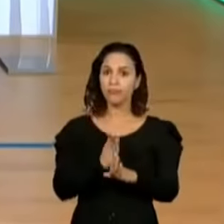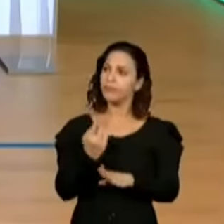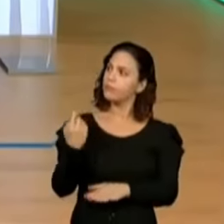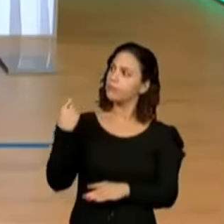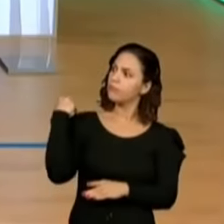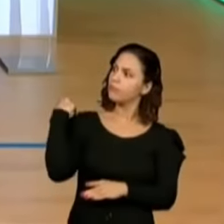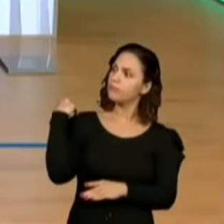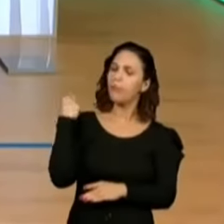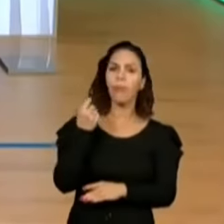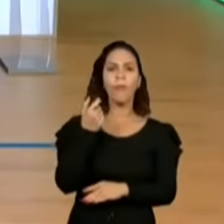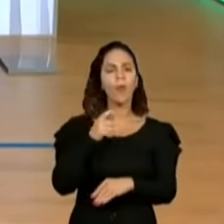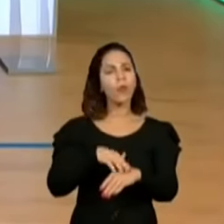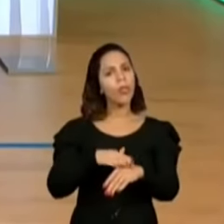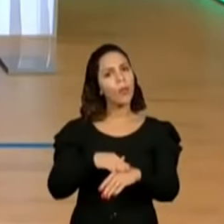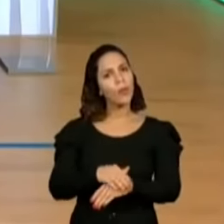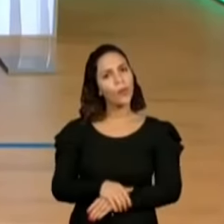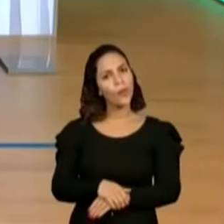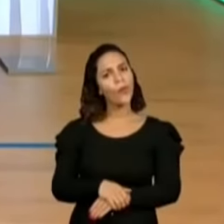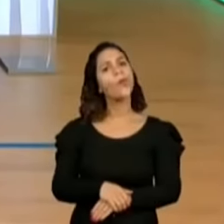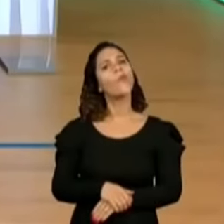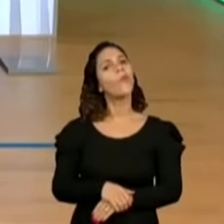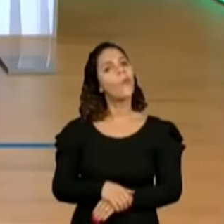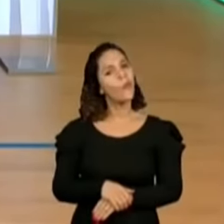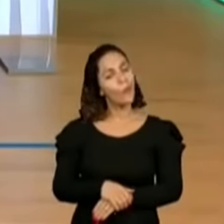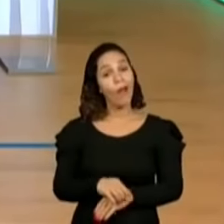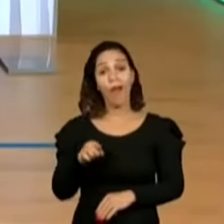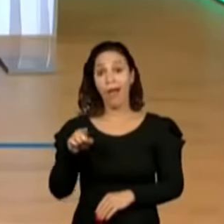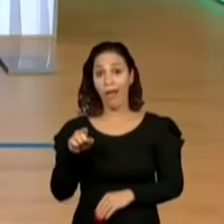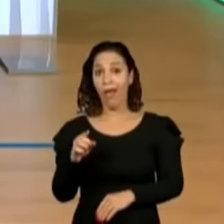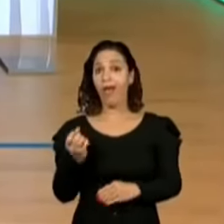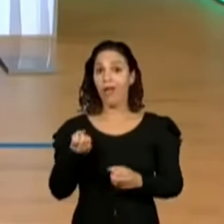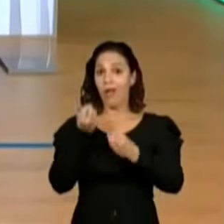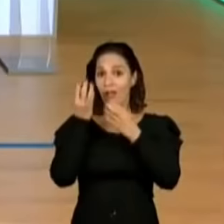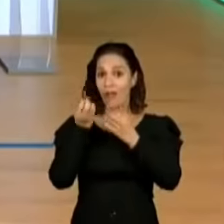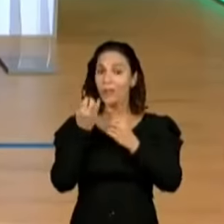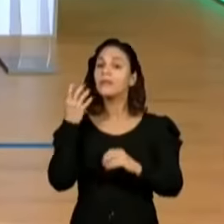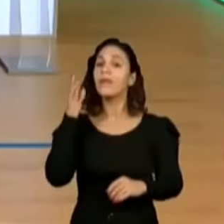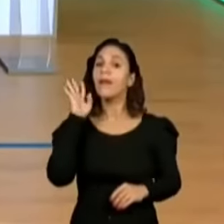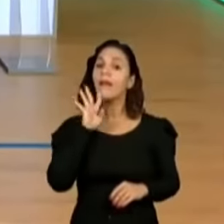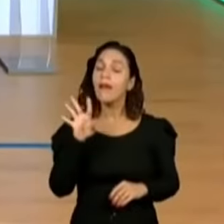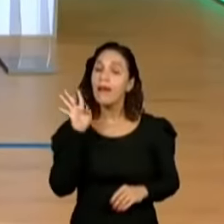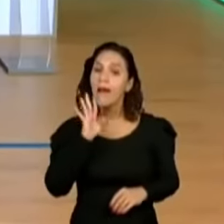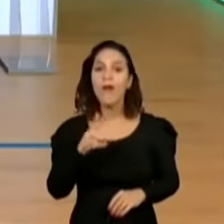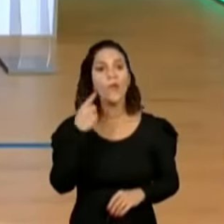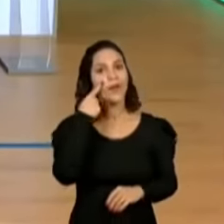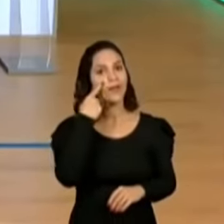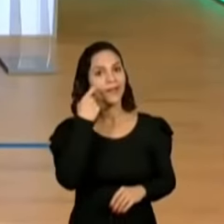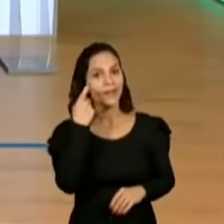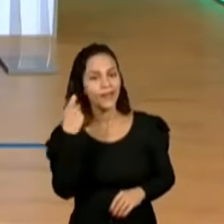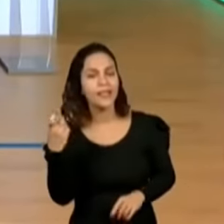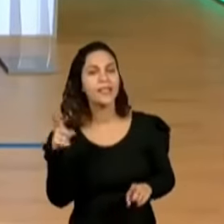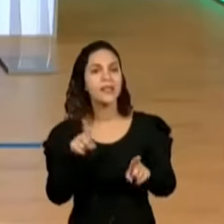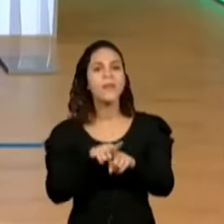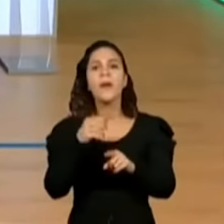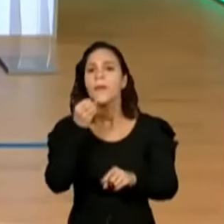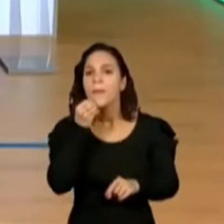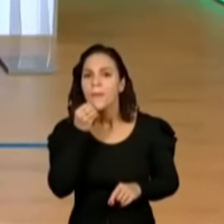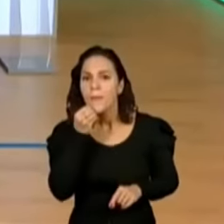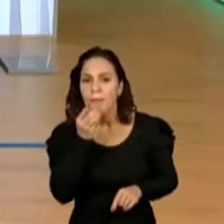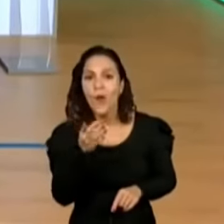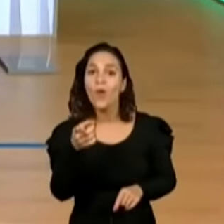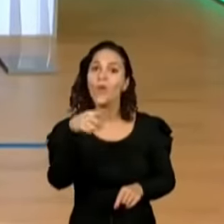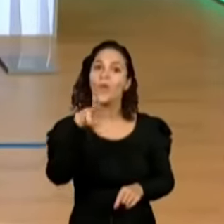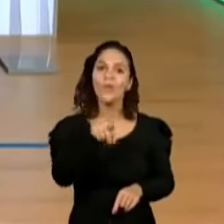recentemente, confesso a vocês. E olha, é uma informação bem legal, bem interessante. E até para fazermos um Você Sabia para os